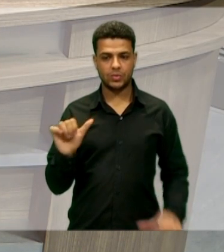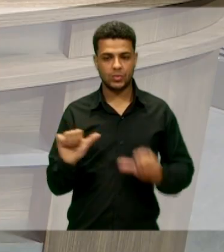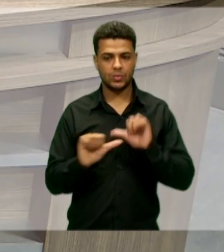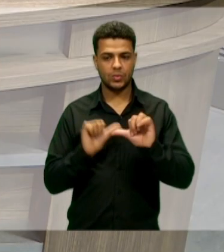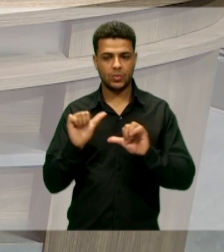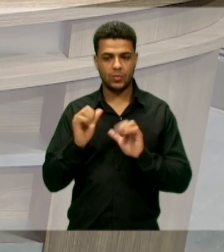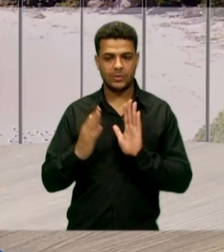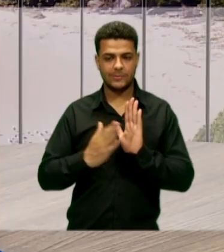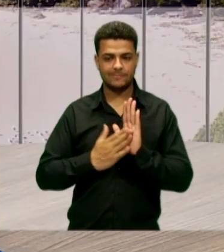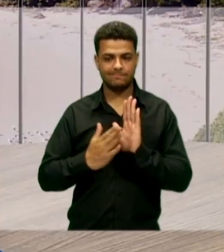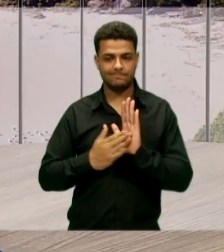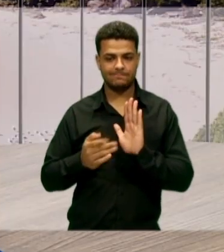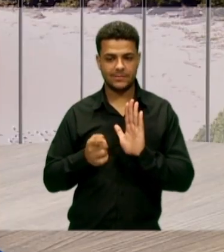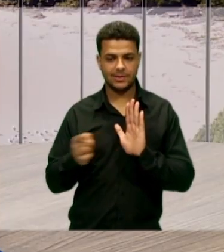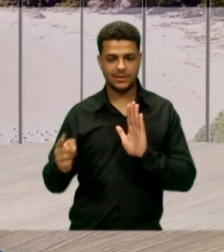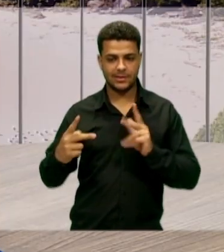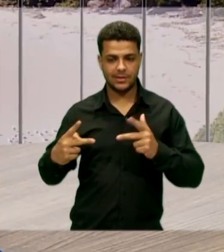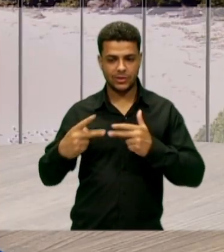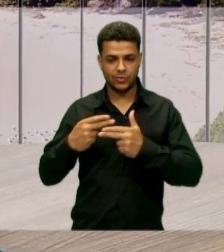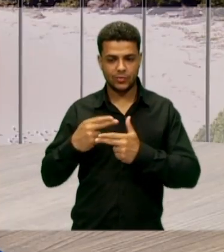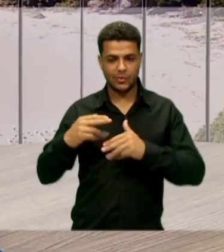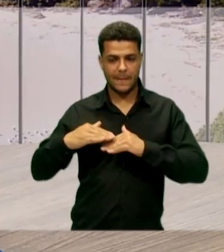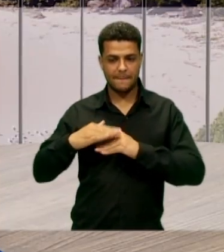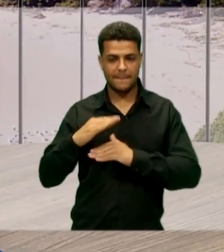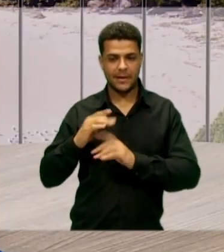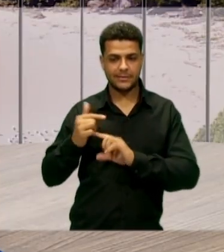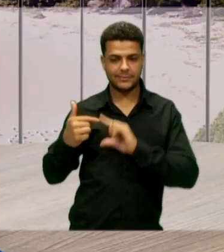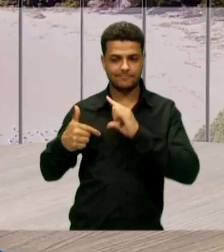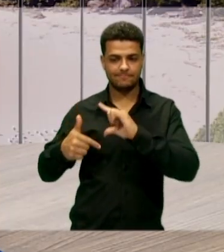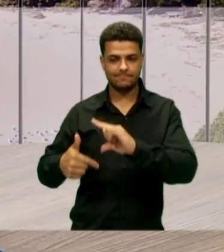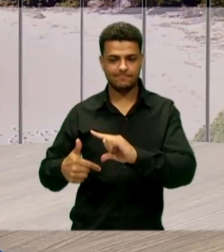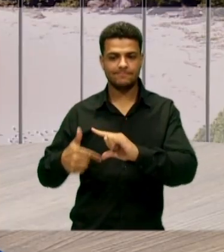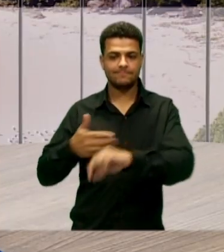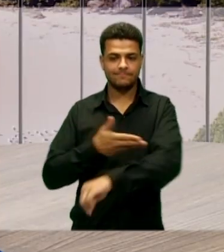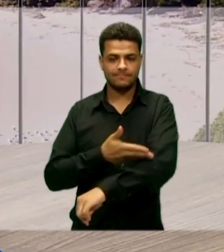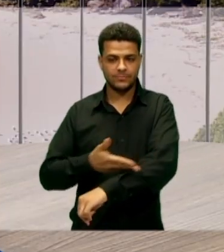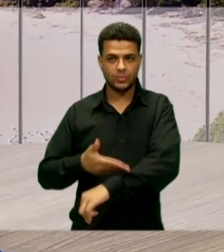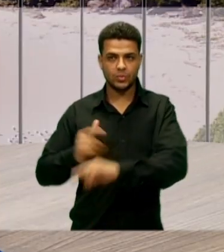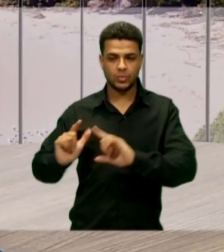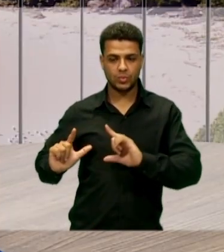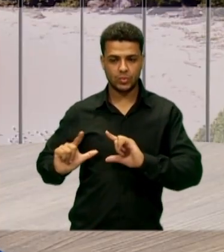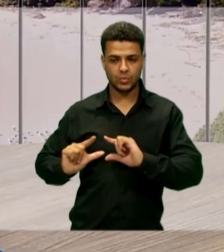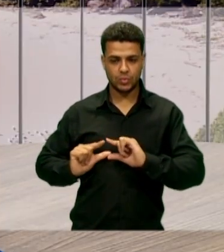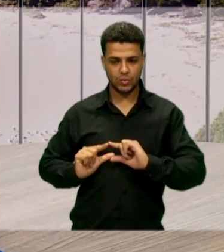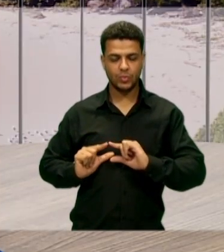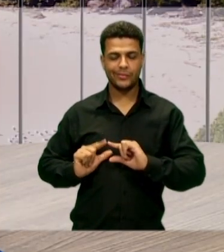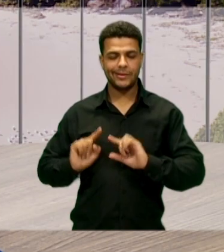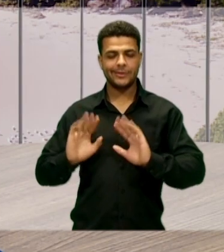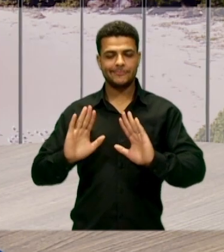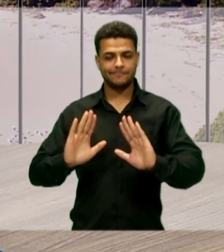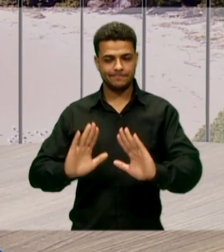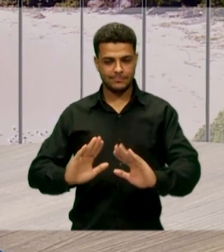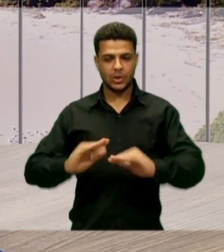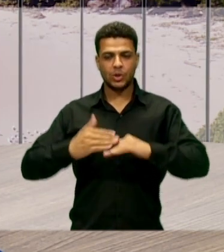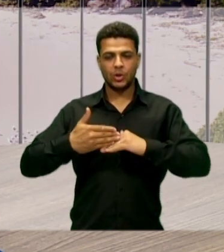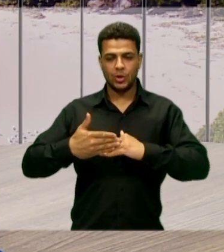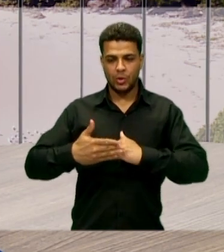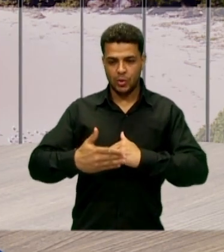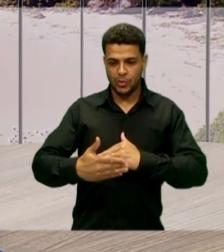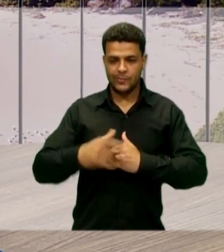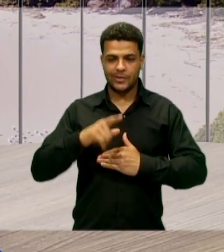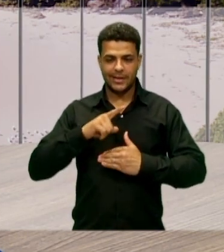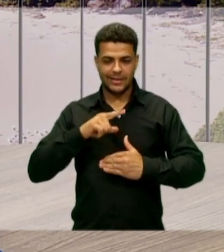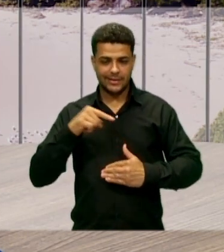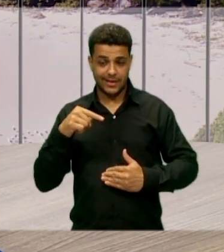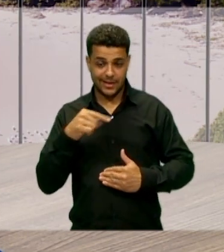de paradigma, que as cirurgias se tornaram mais conservadoras, menores, isso começou a